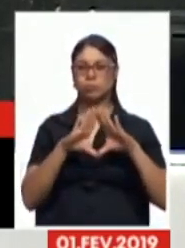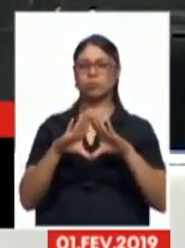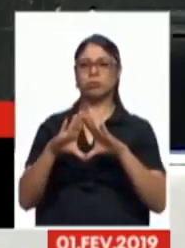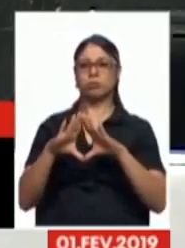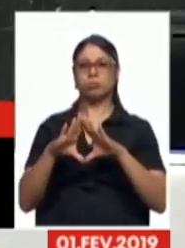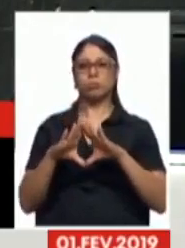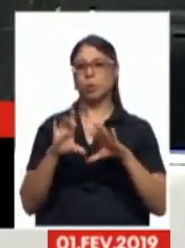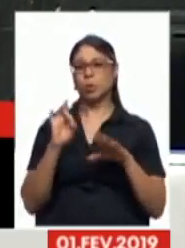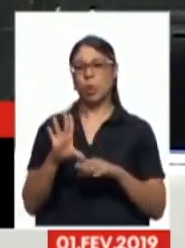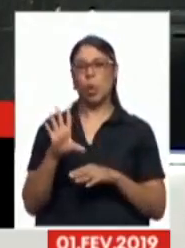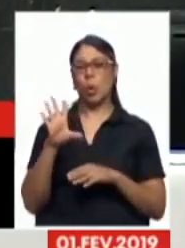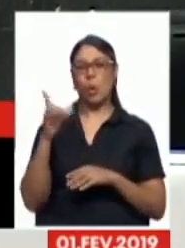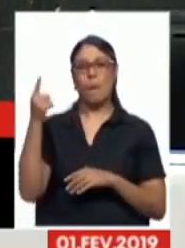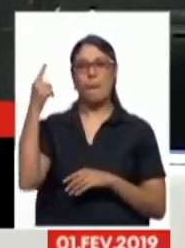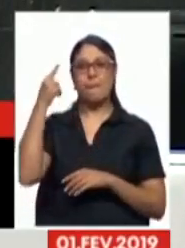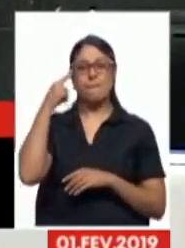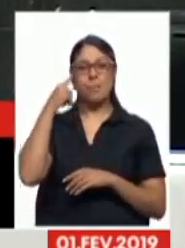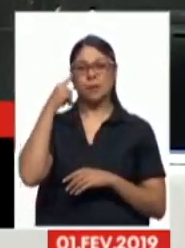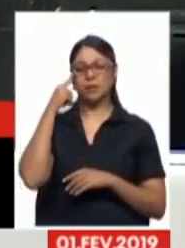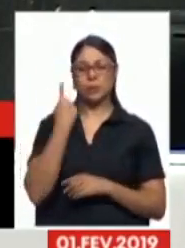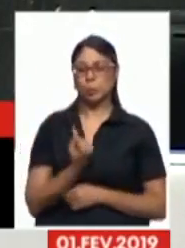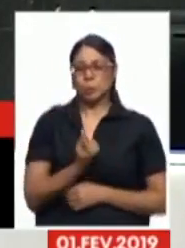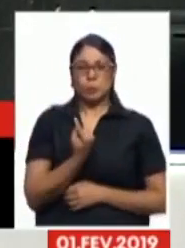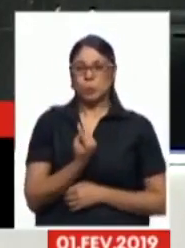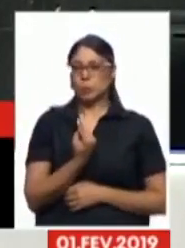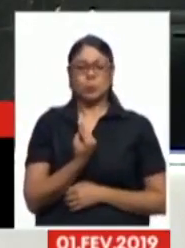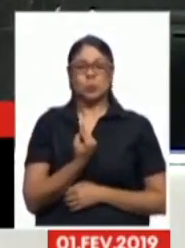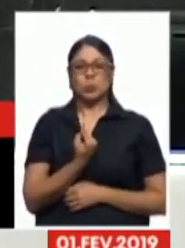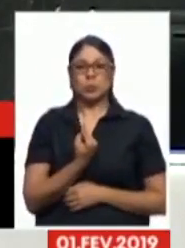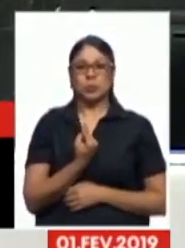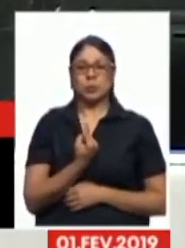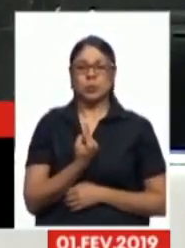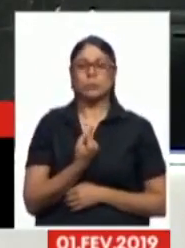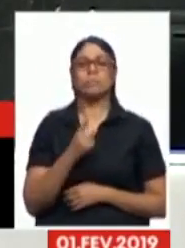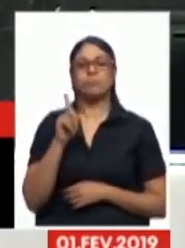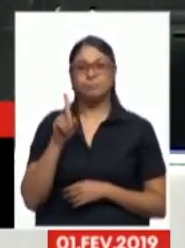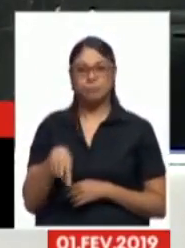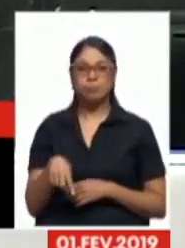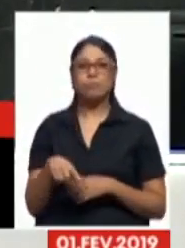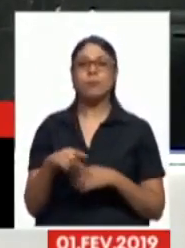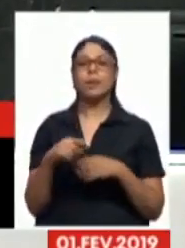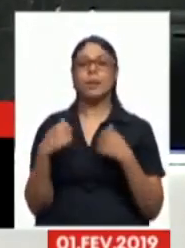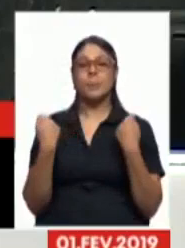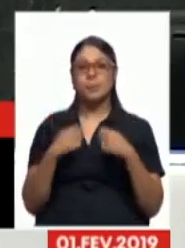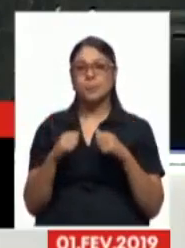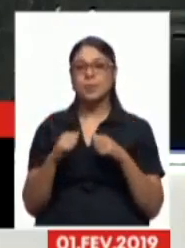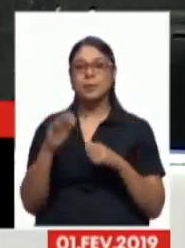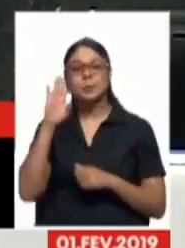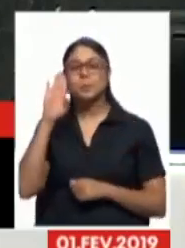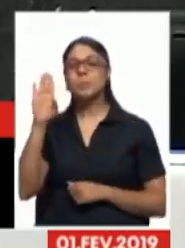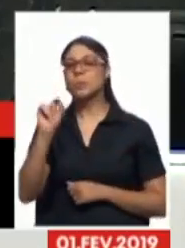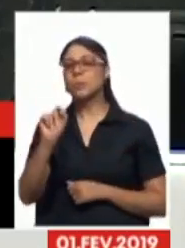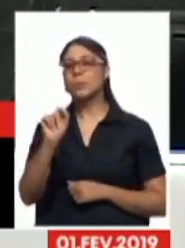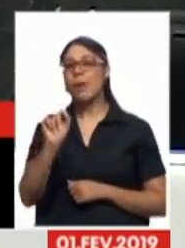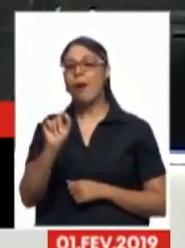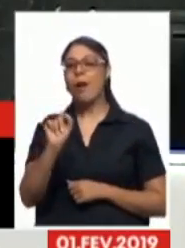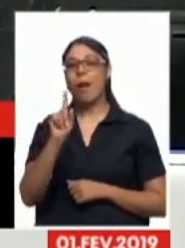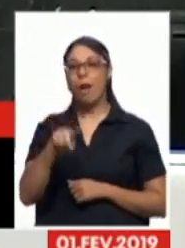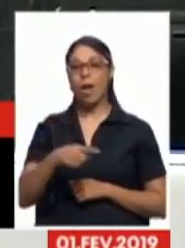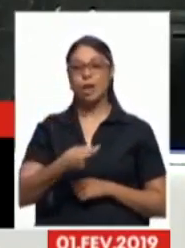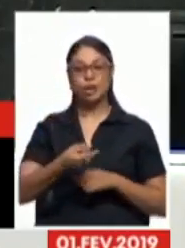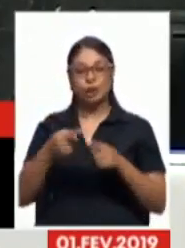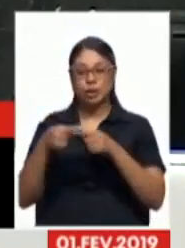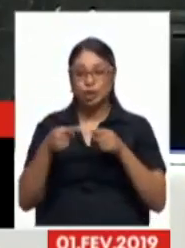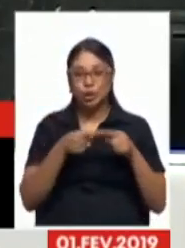não são moradas de pensamento hegemônico. Um dos elementos estruturantes é justamente a multiplicidade